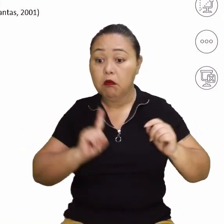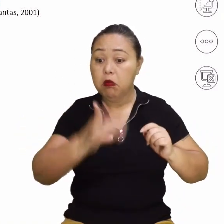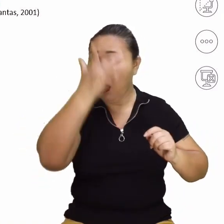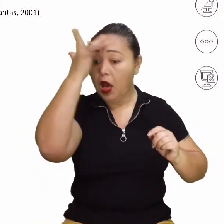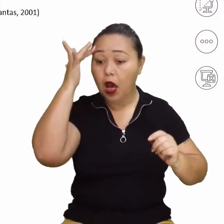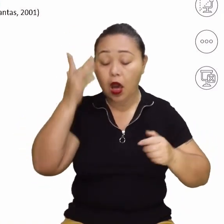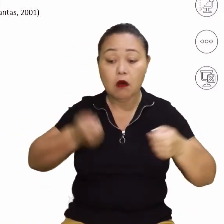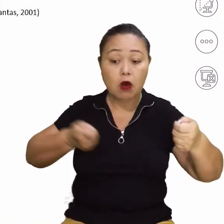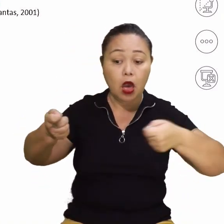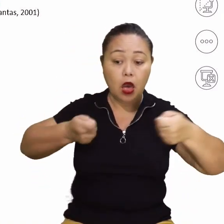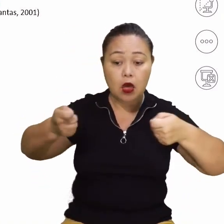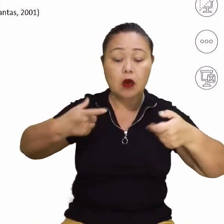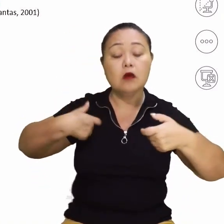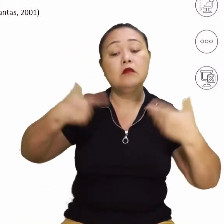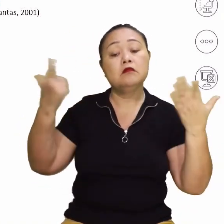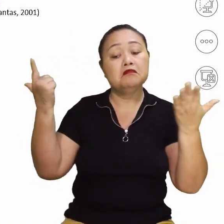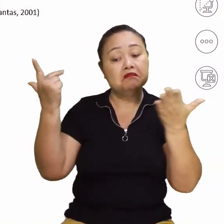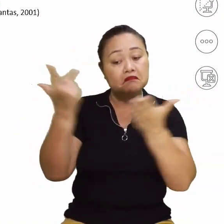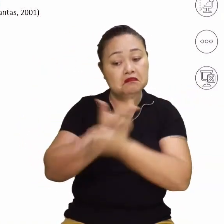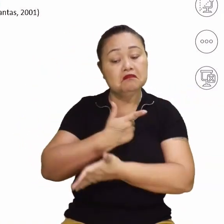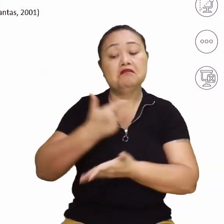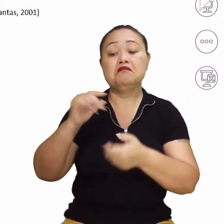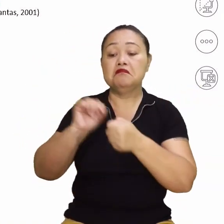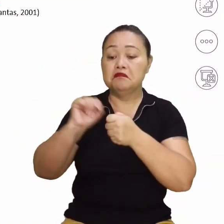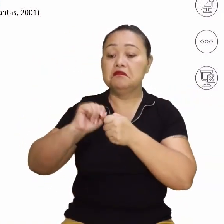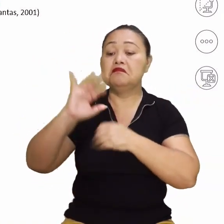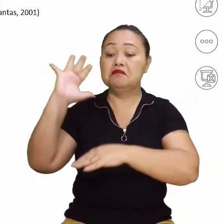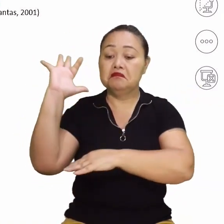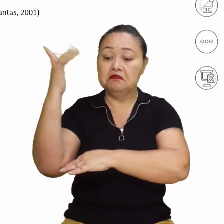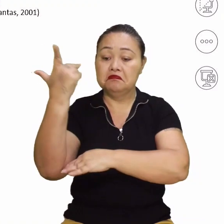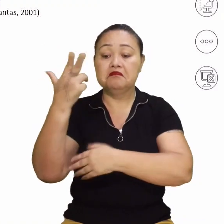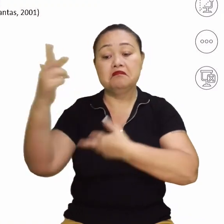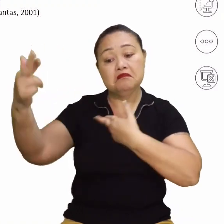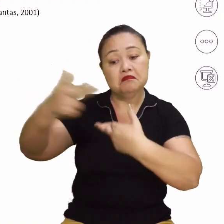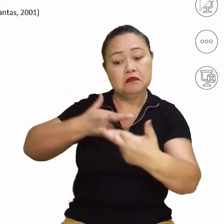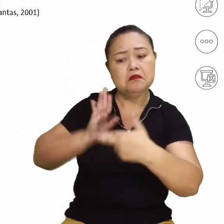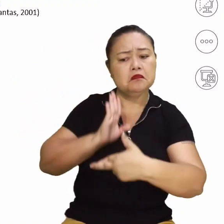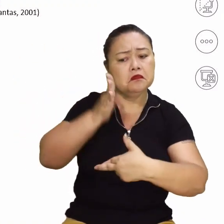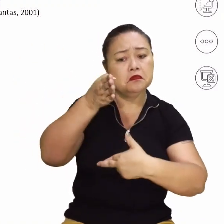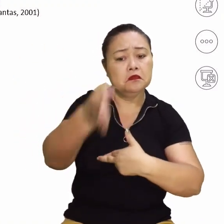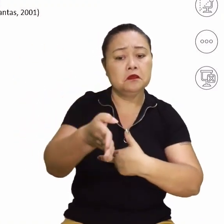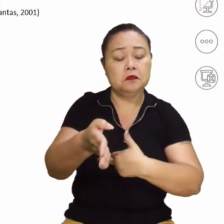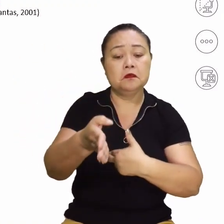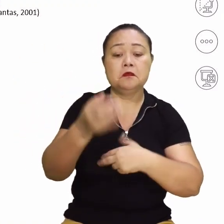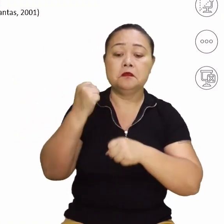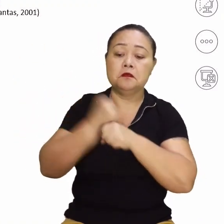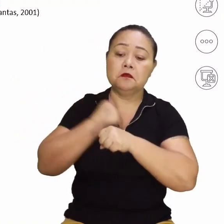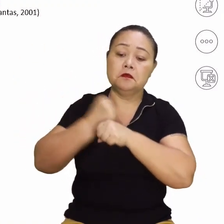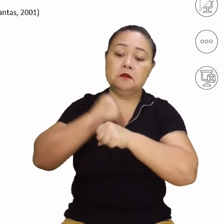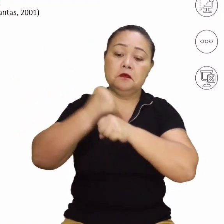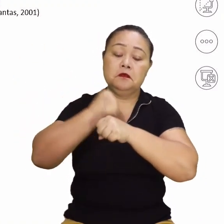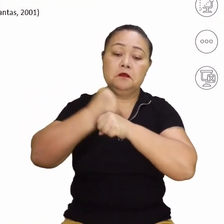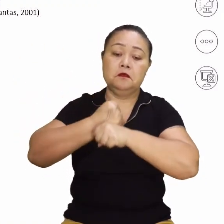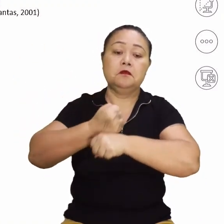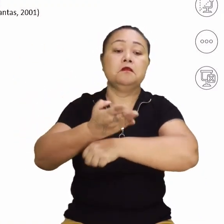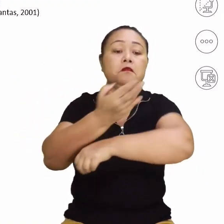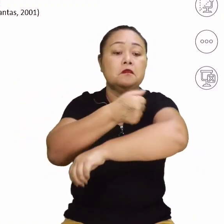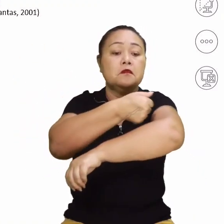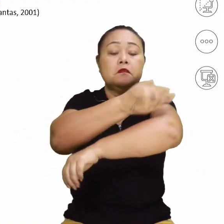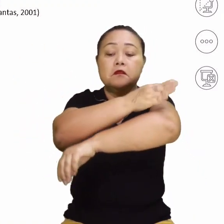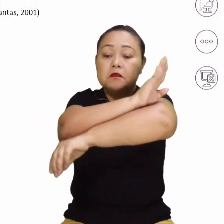novamente Olha só o impacto ambiental relacionado diretamente a construção de uma